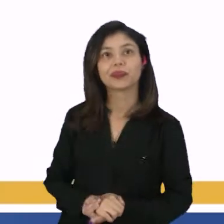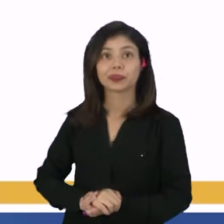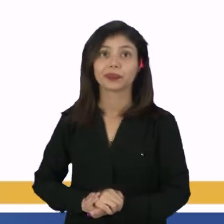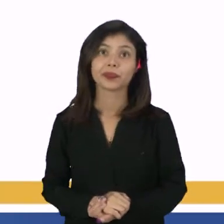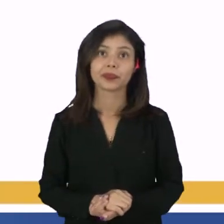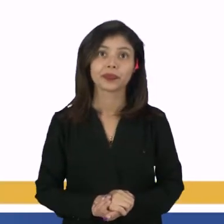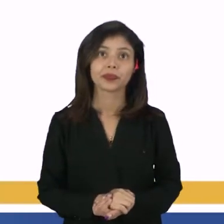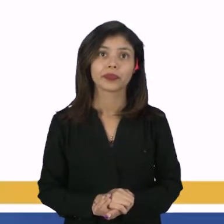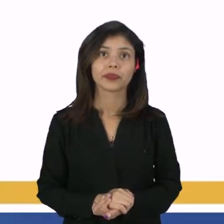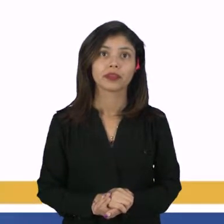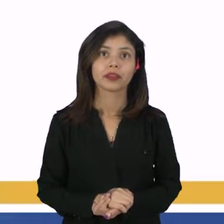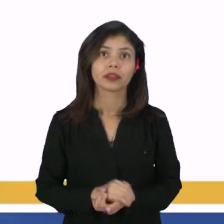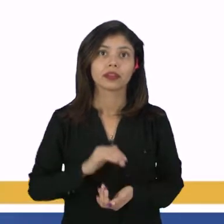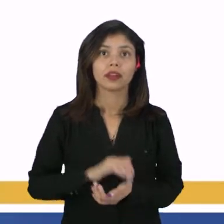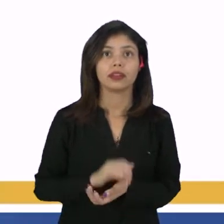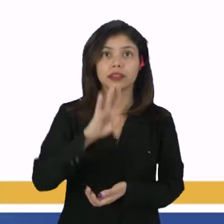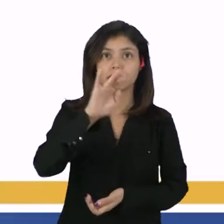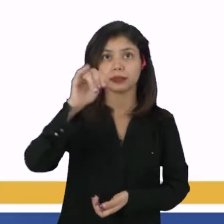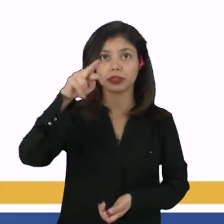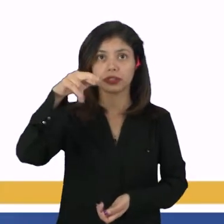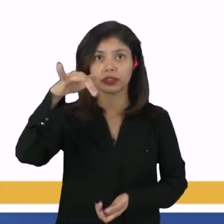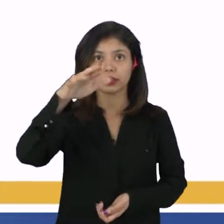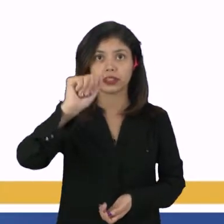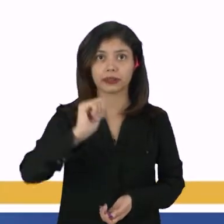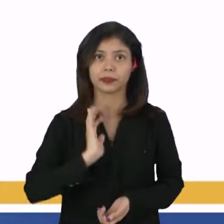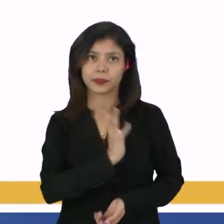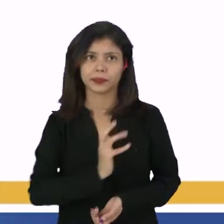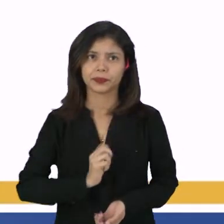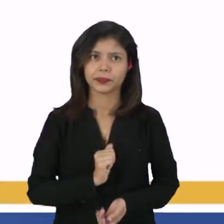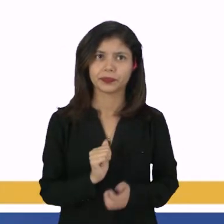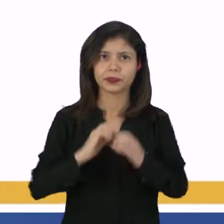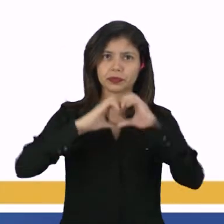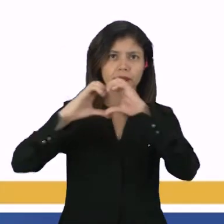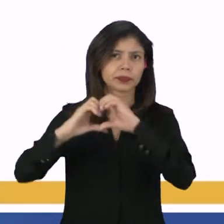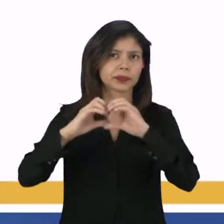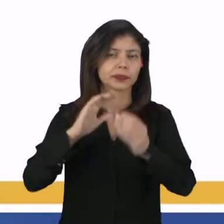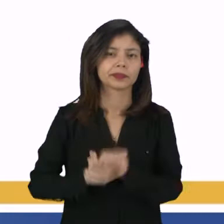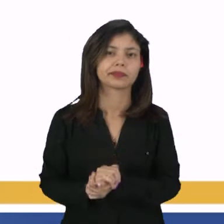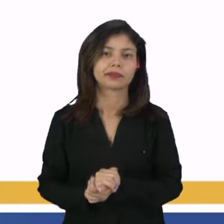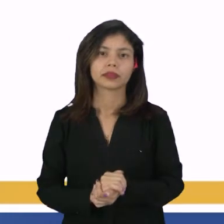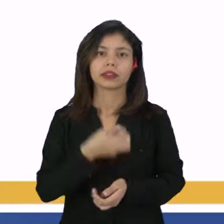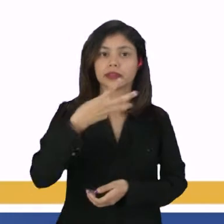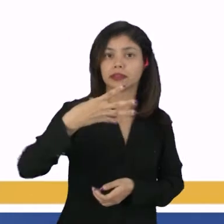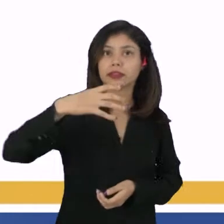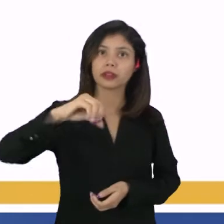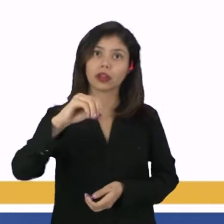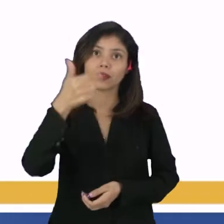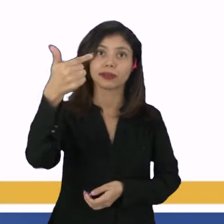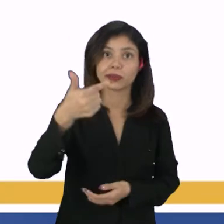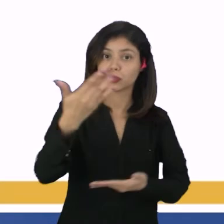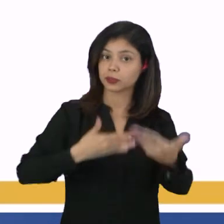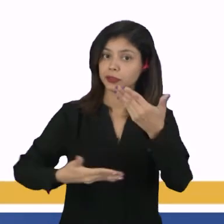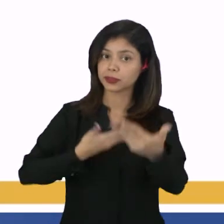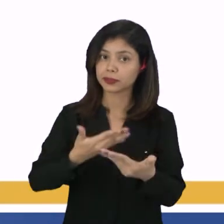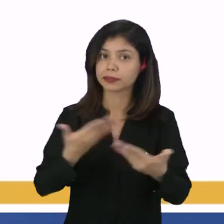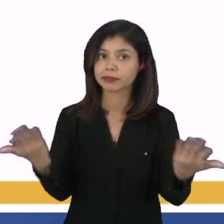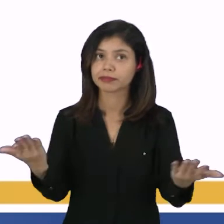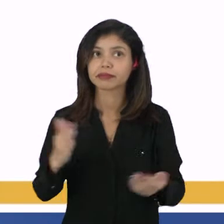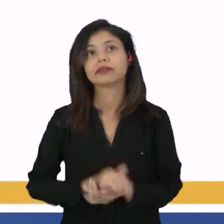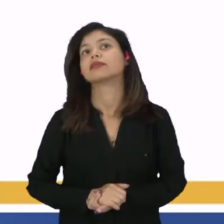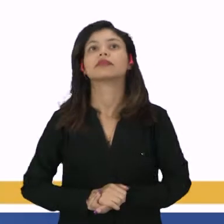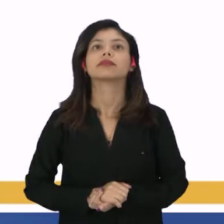gargalhando, ou amaram com emoji de coração. Houve ainda 39 comentários e 2 compartilhamentos.